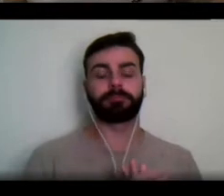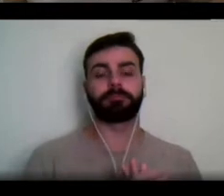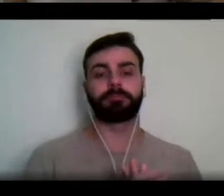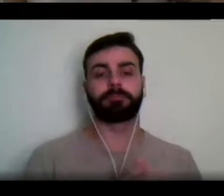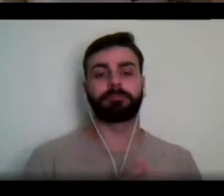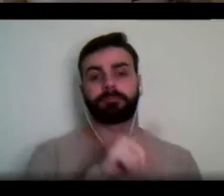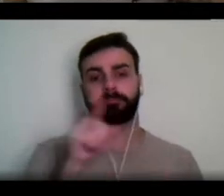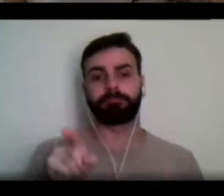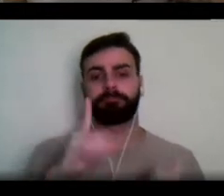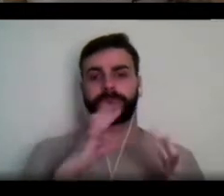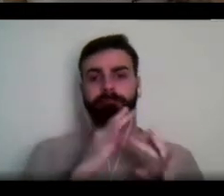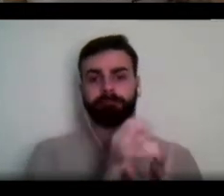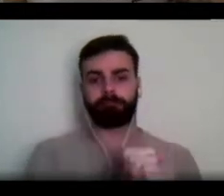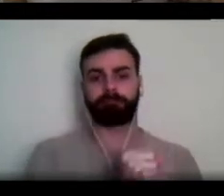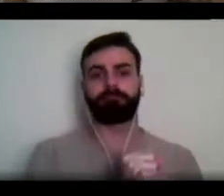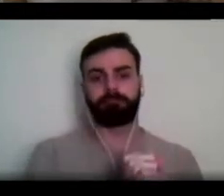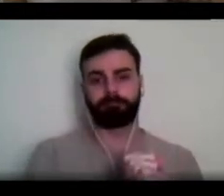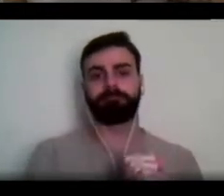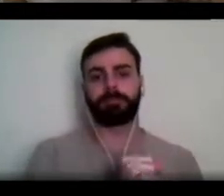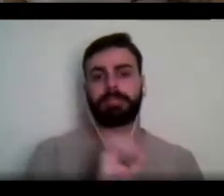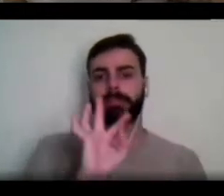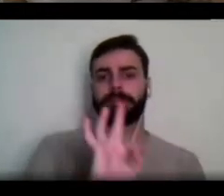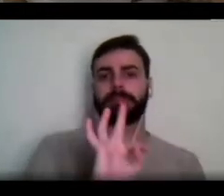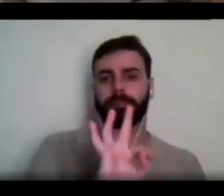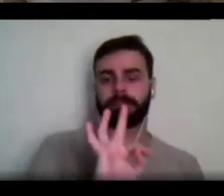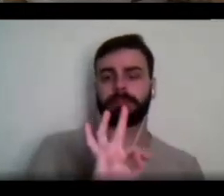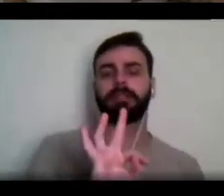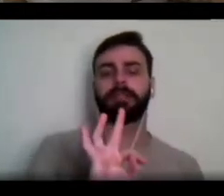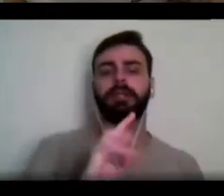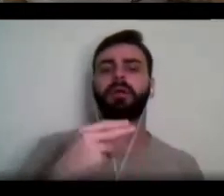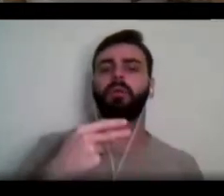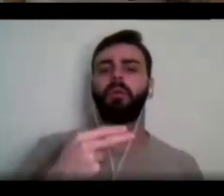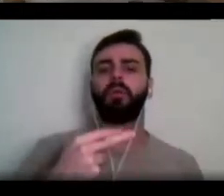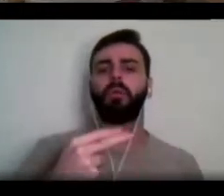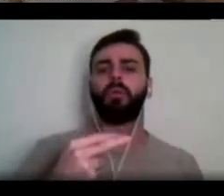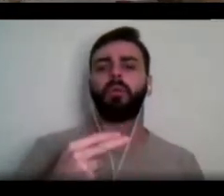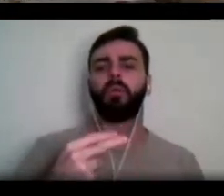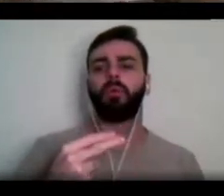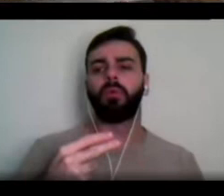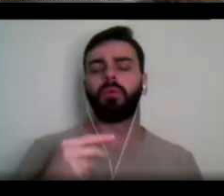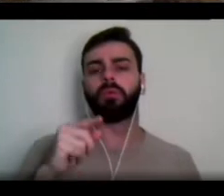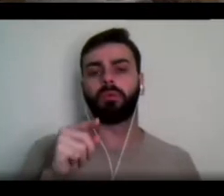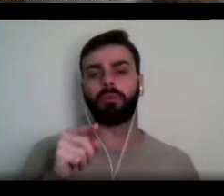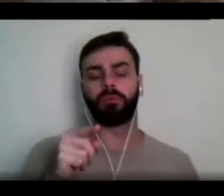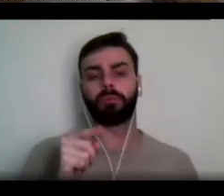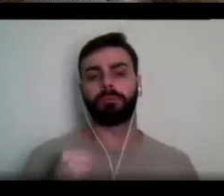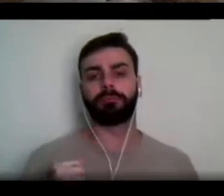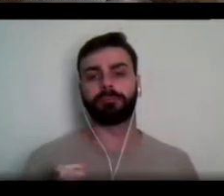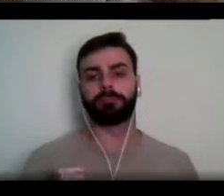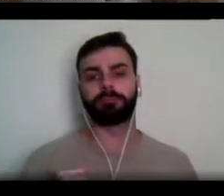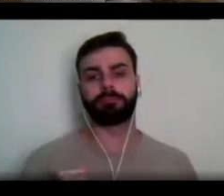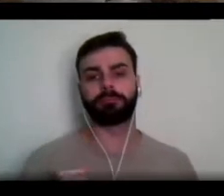certo? Resolvendo essa conta, você tem um T igual a